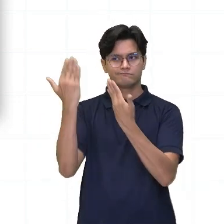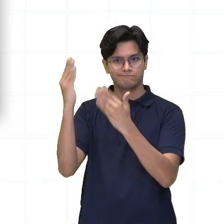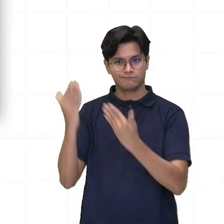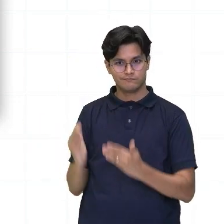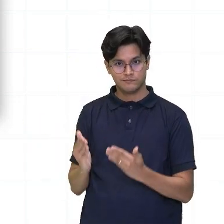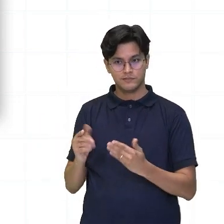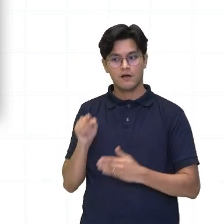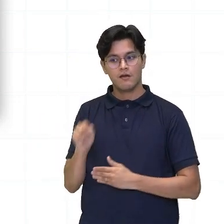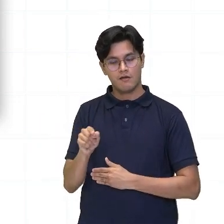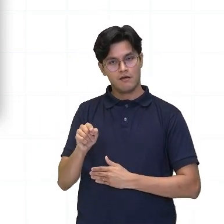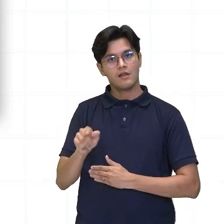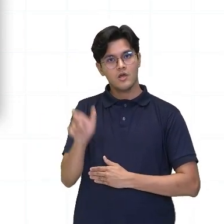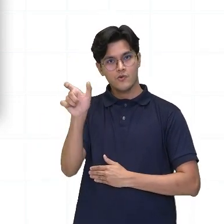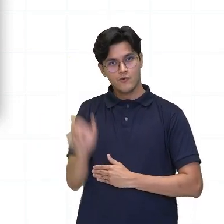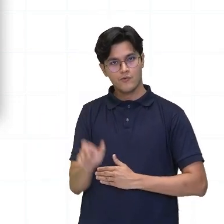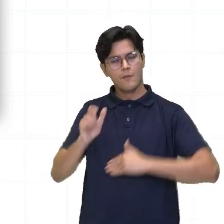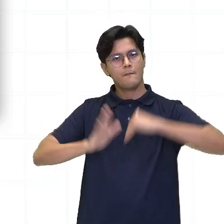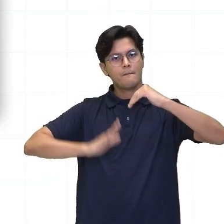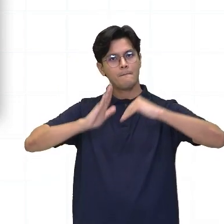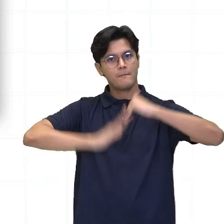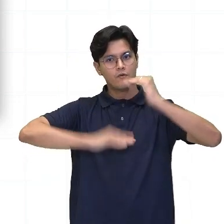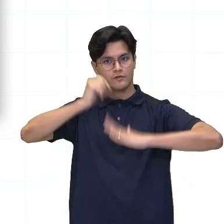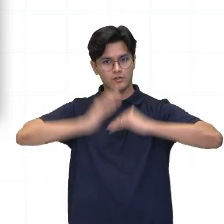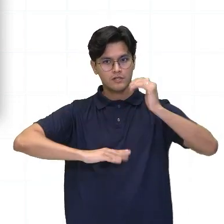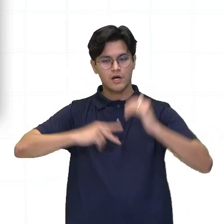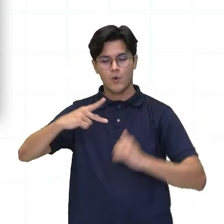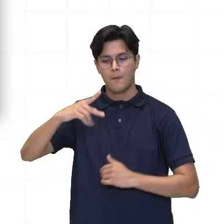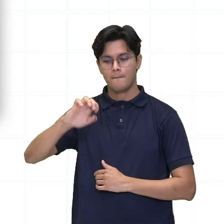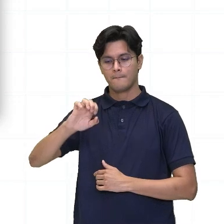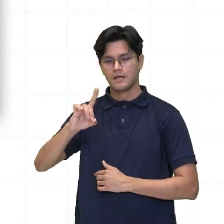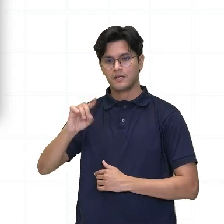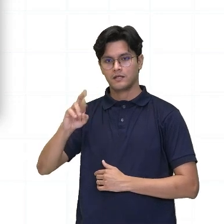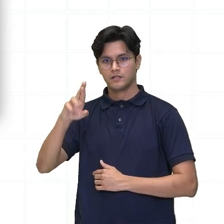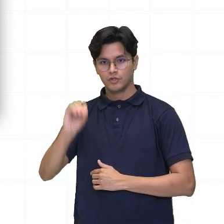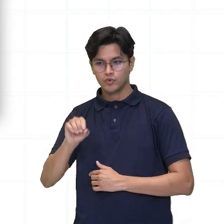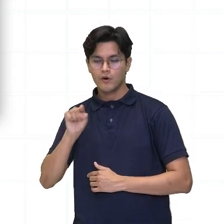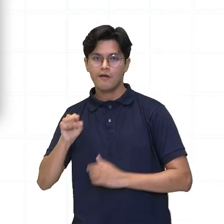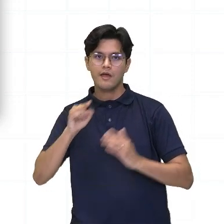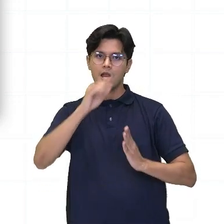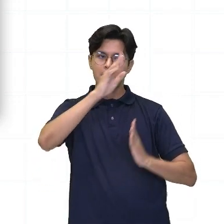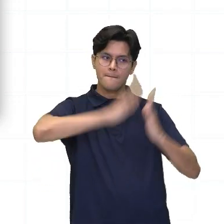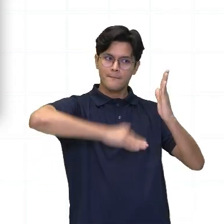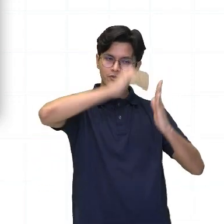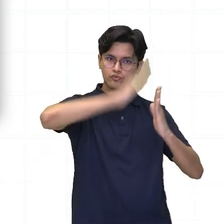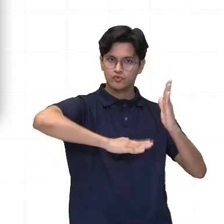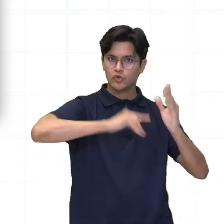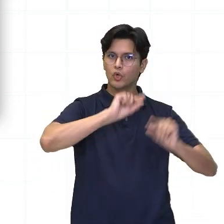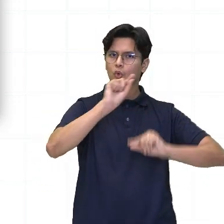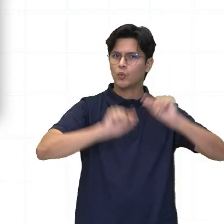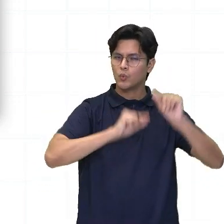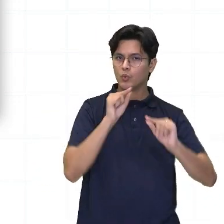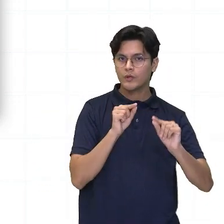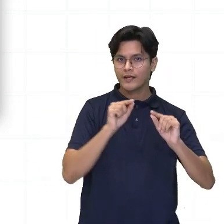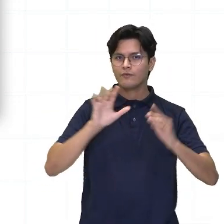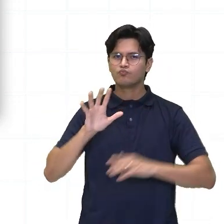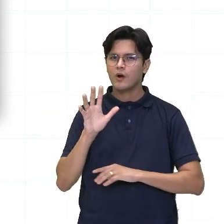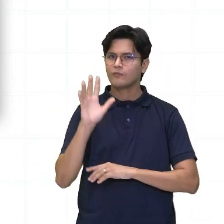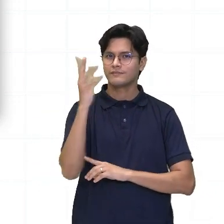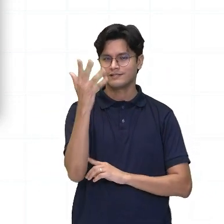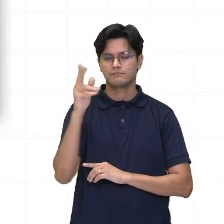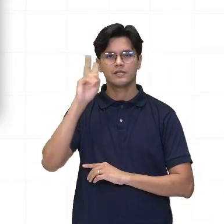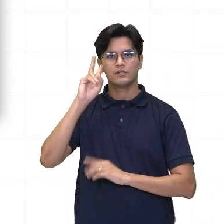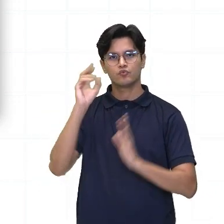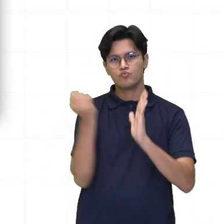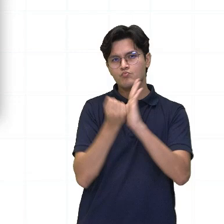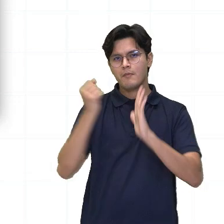foi um dos pintores brasileiros do século XIX. Ele privilegiou cenas históricas com temas nacionais num